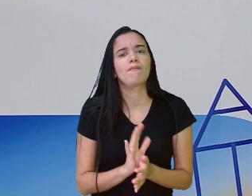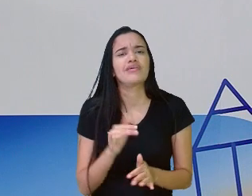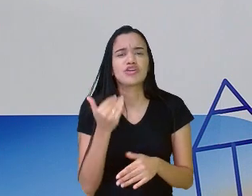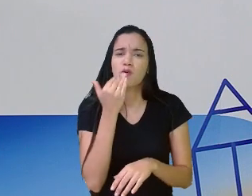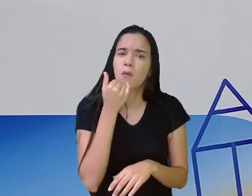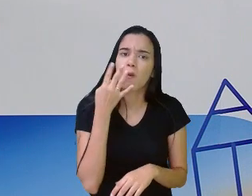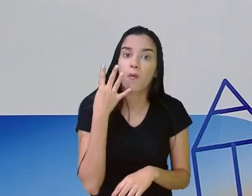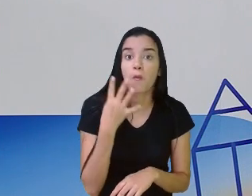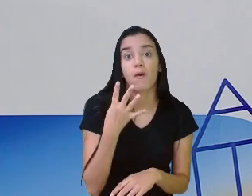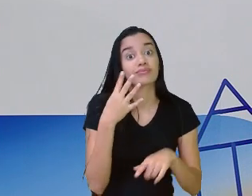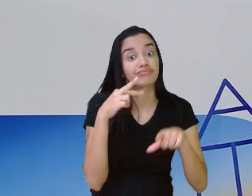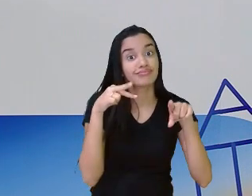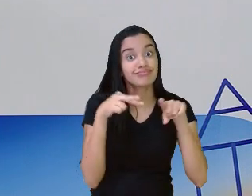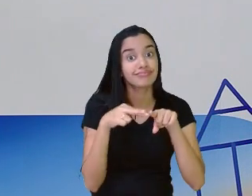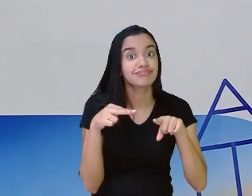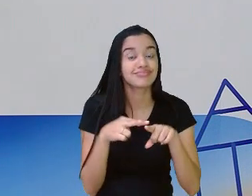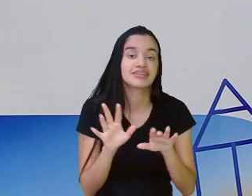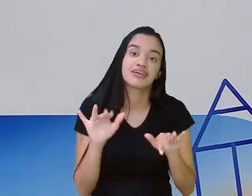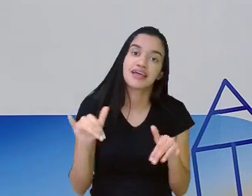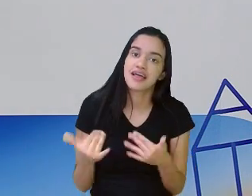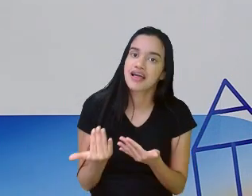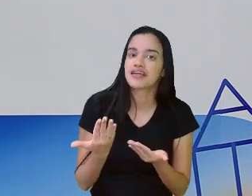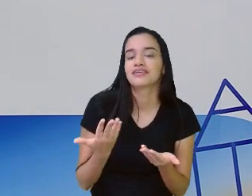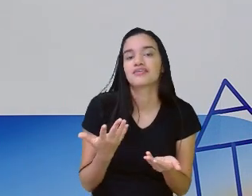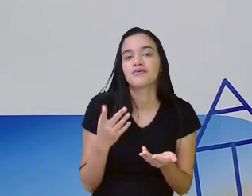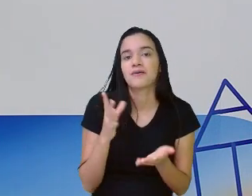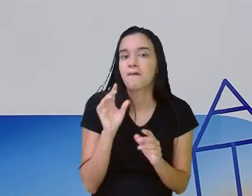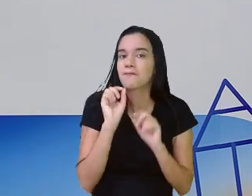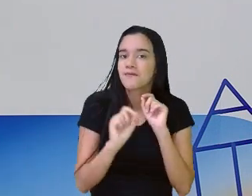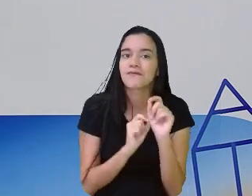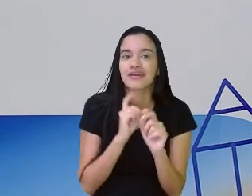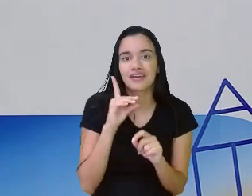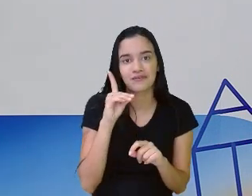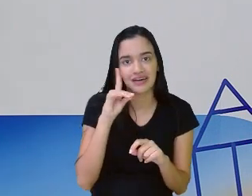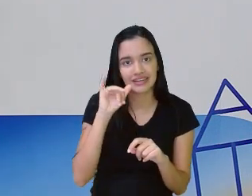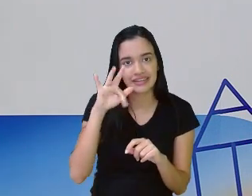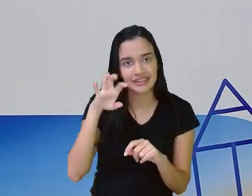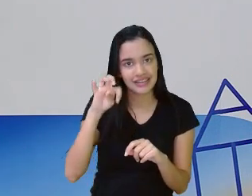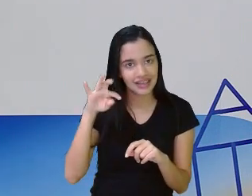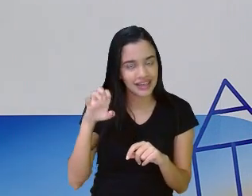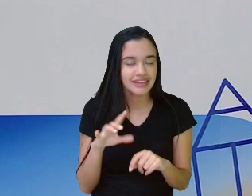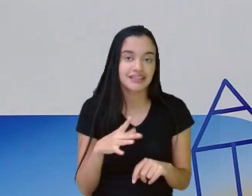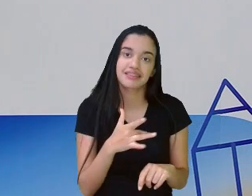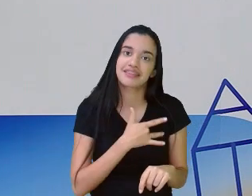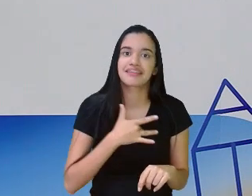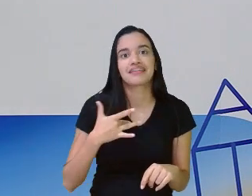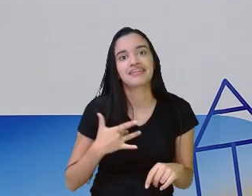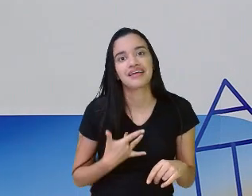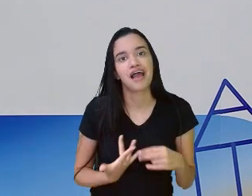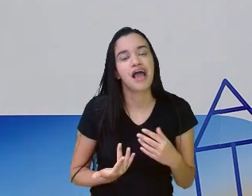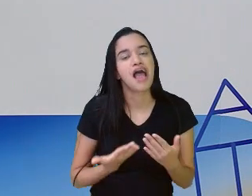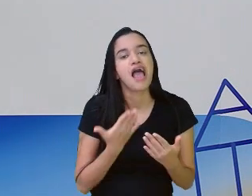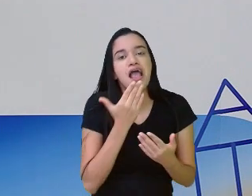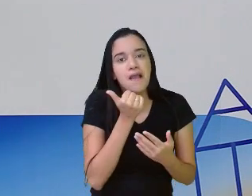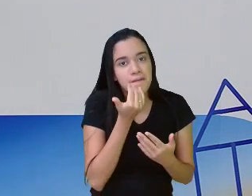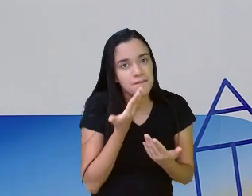4 fatias. Aí é bom fazer uma dieta que o negócio não está muito bom. Tá na hora de assistir